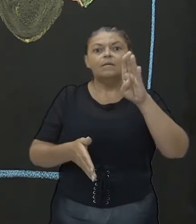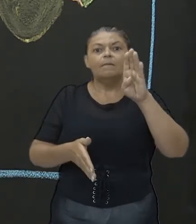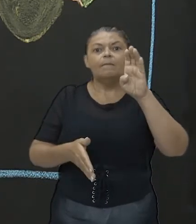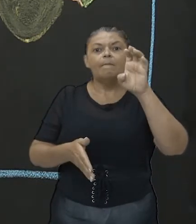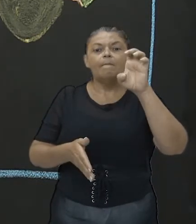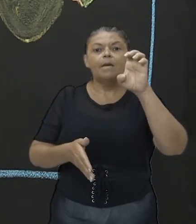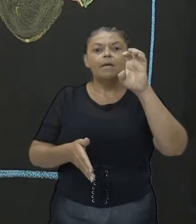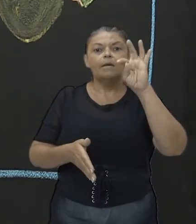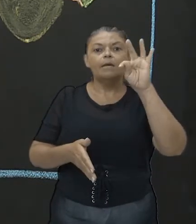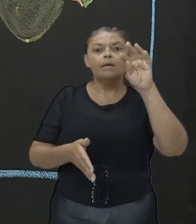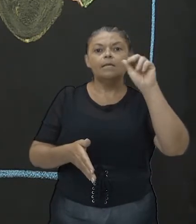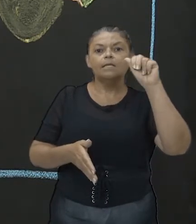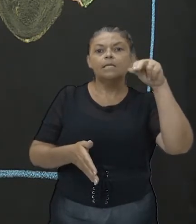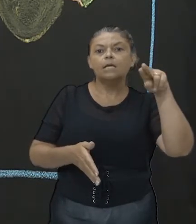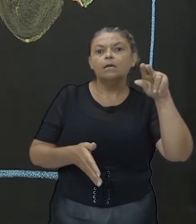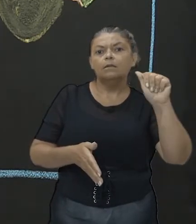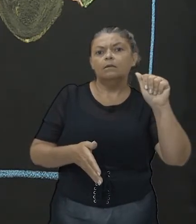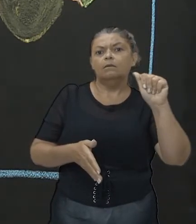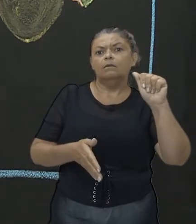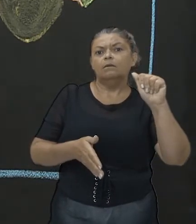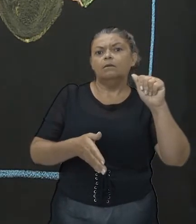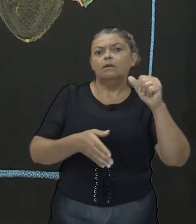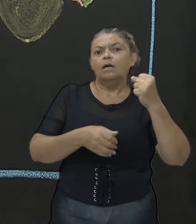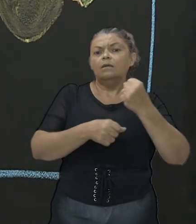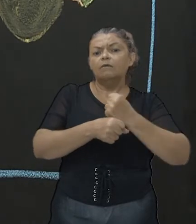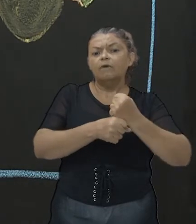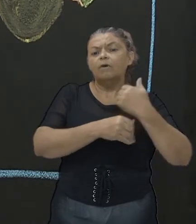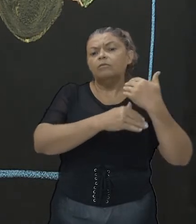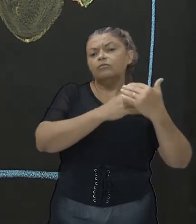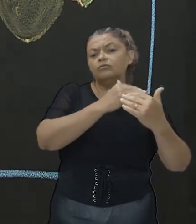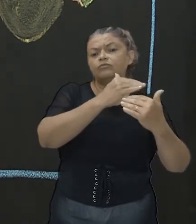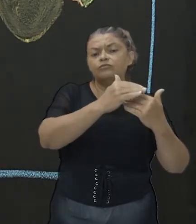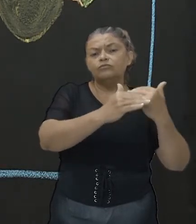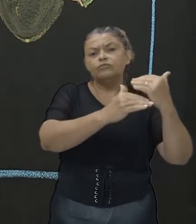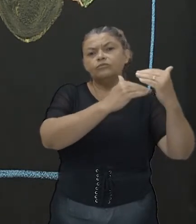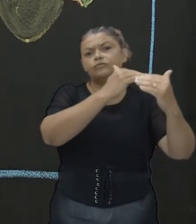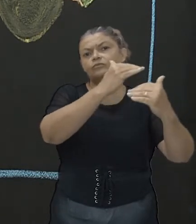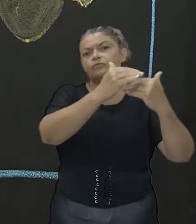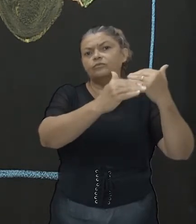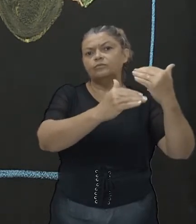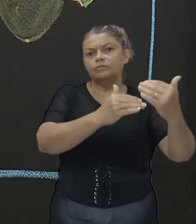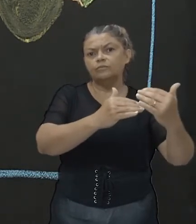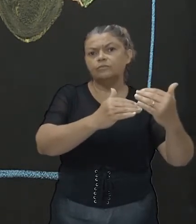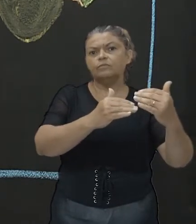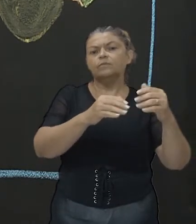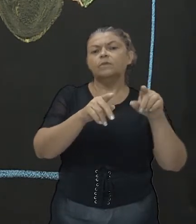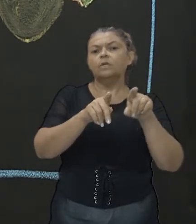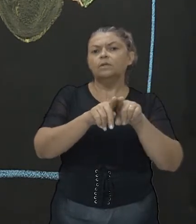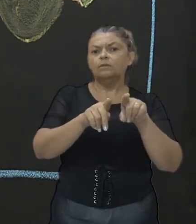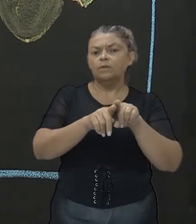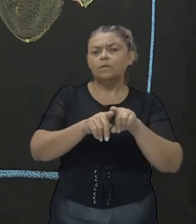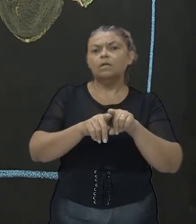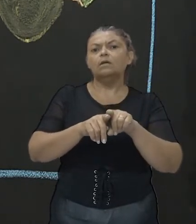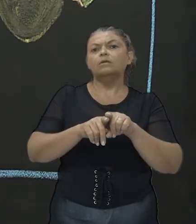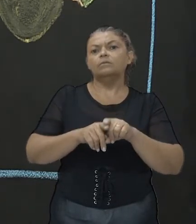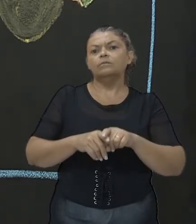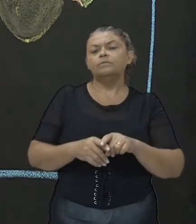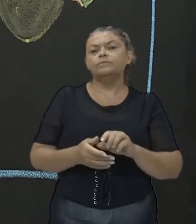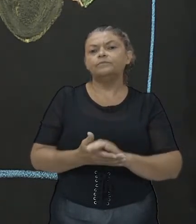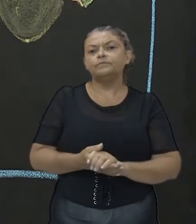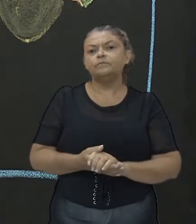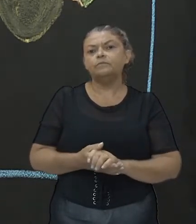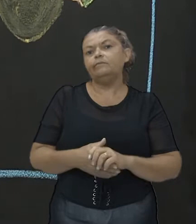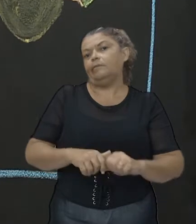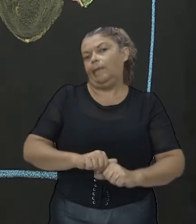que durante muito tempo busca sua autodeterminação enquanto povo, buscando ali a sua nação formar um novo estado. E